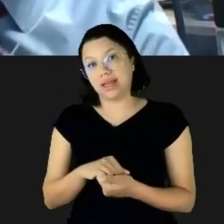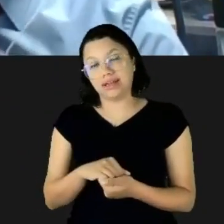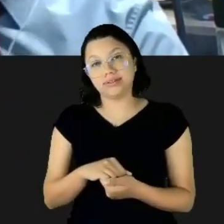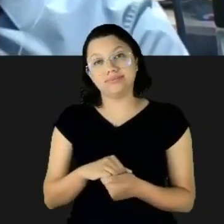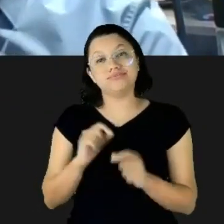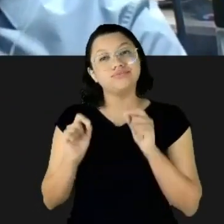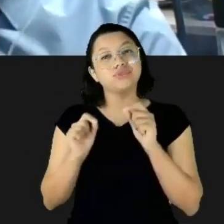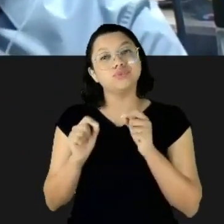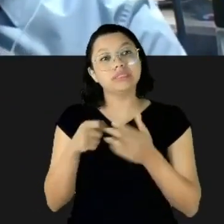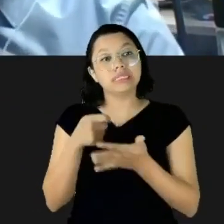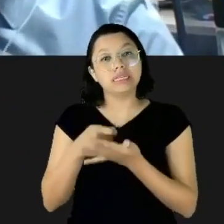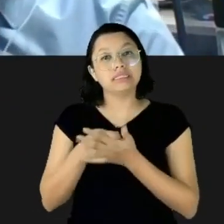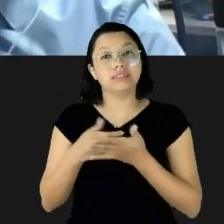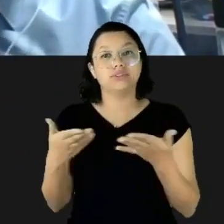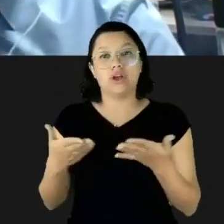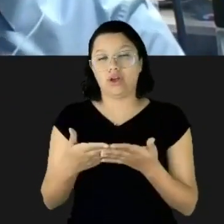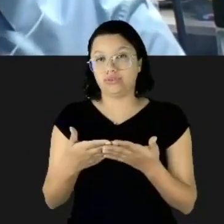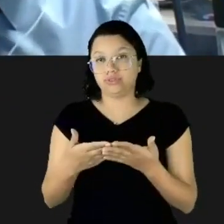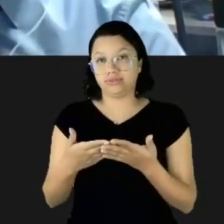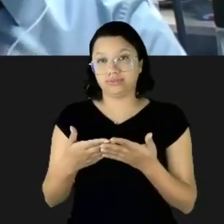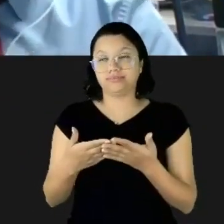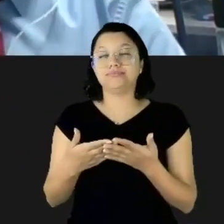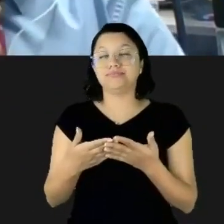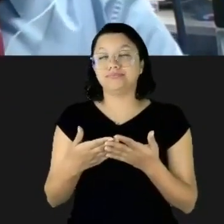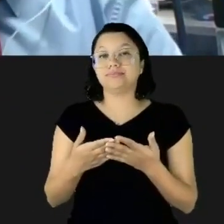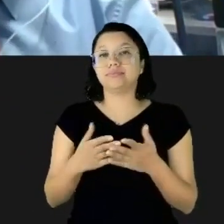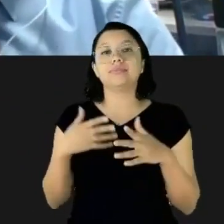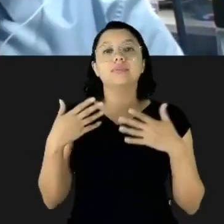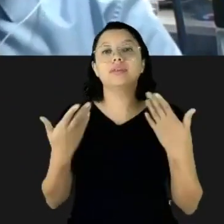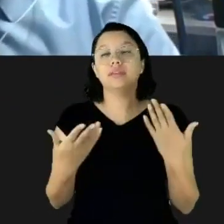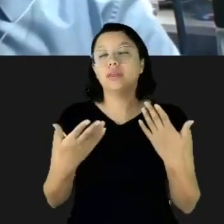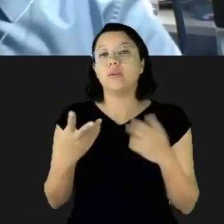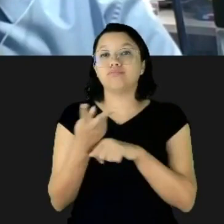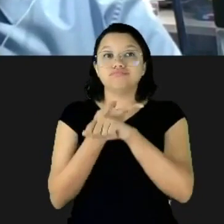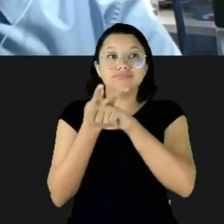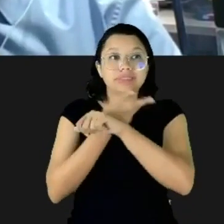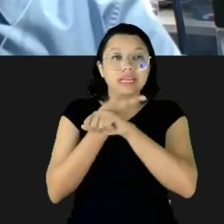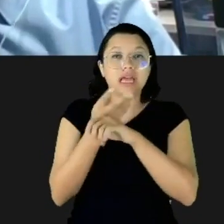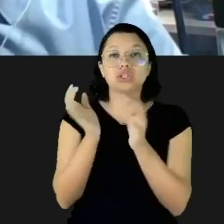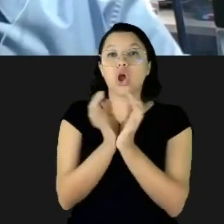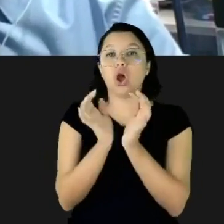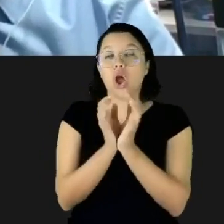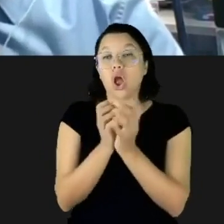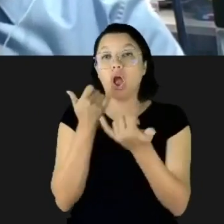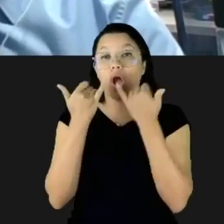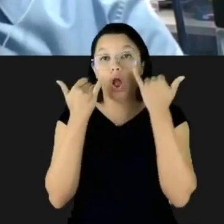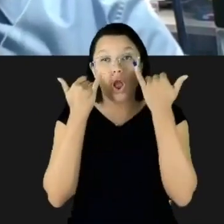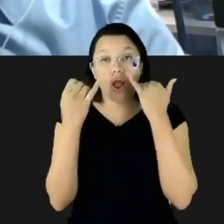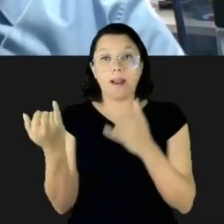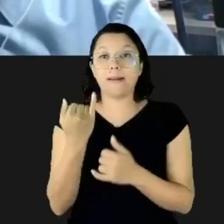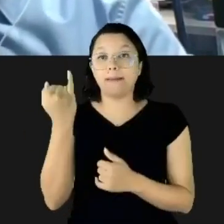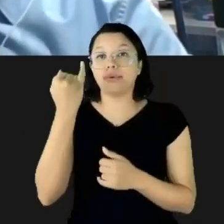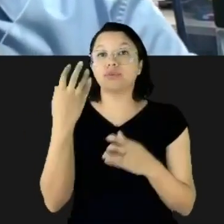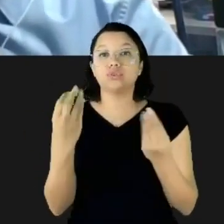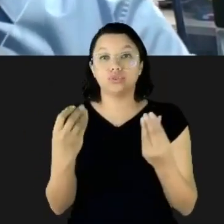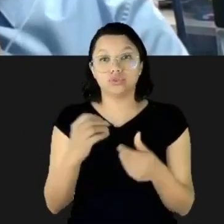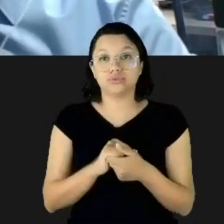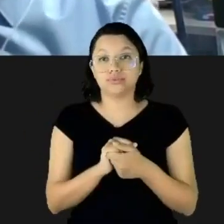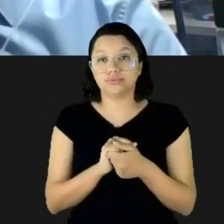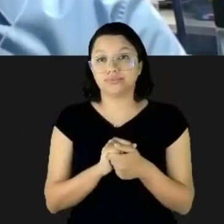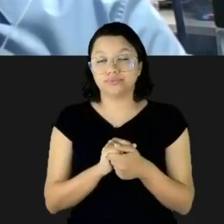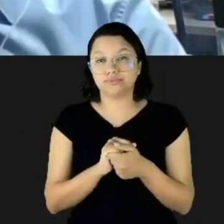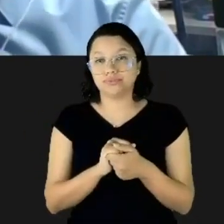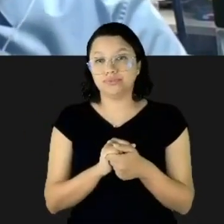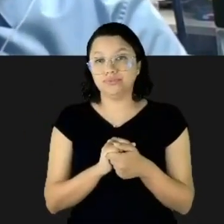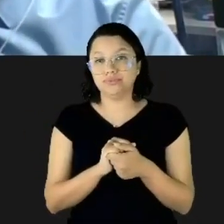se exige hoje. então buscar esse conjunto de informações ele é muito importante e